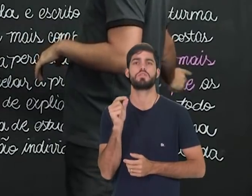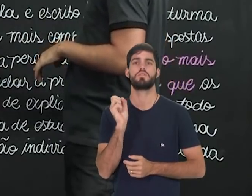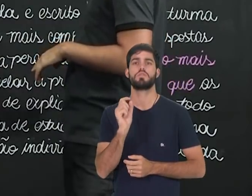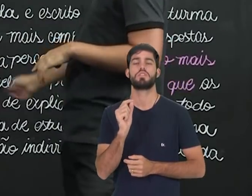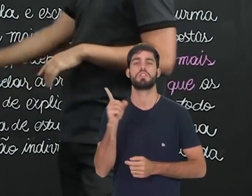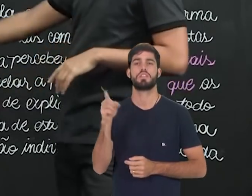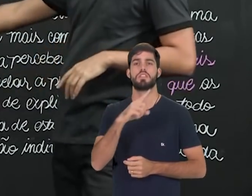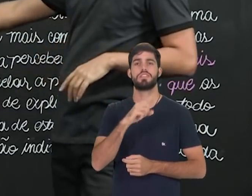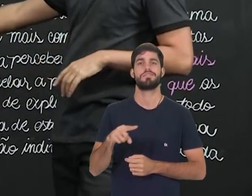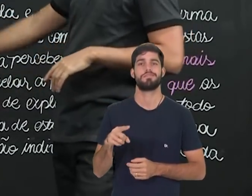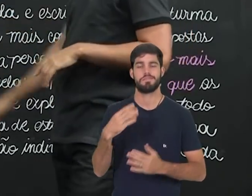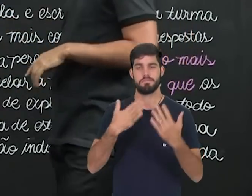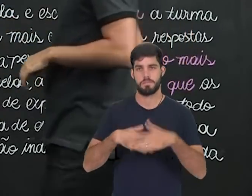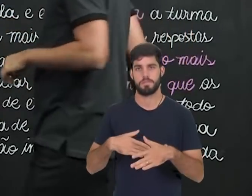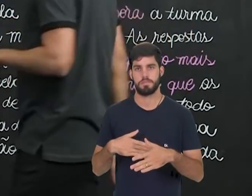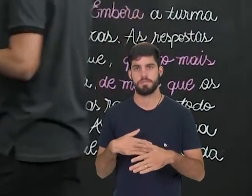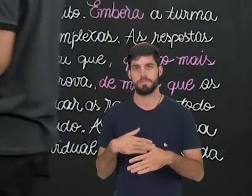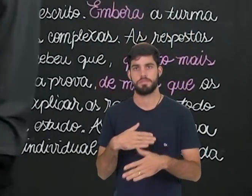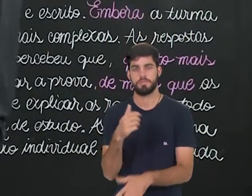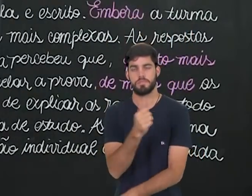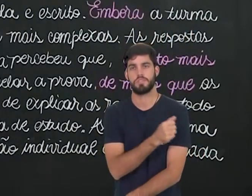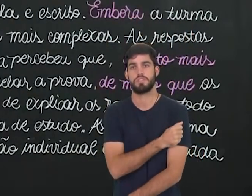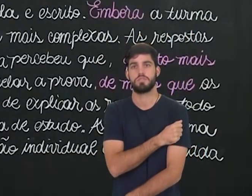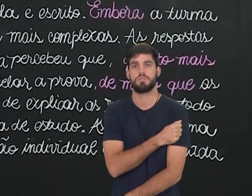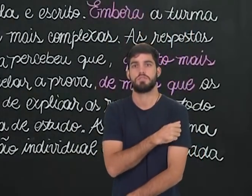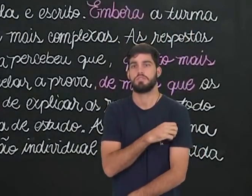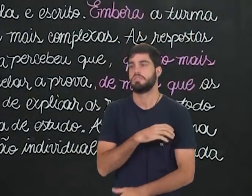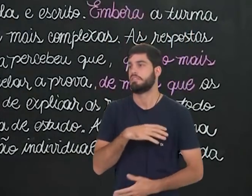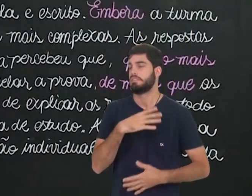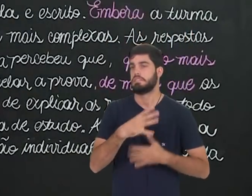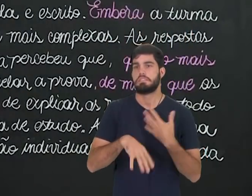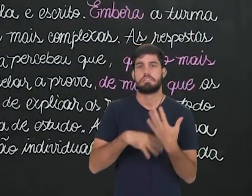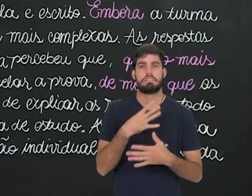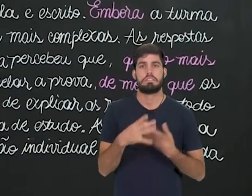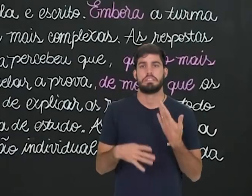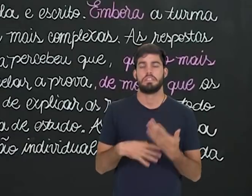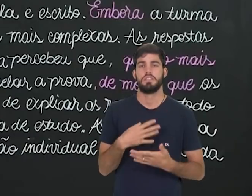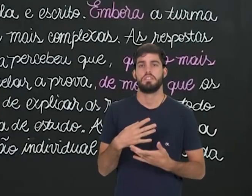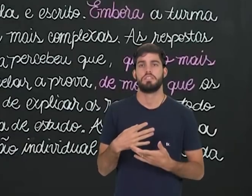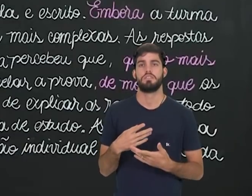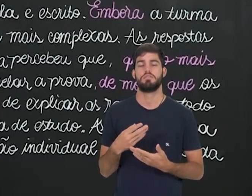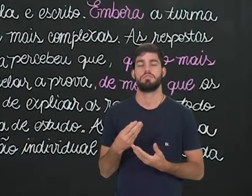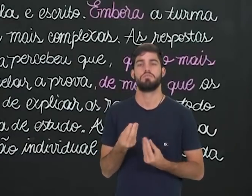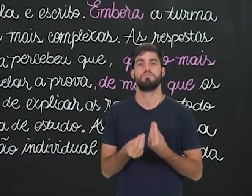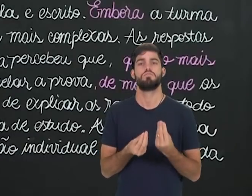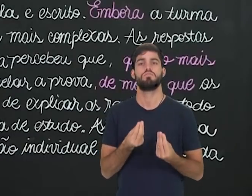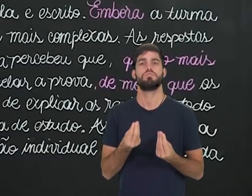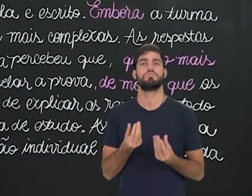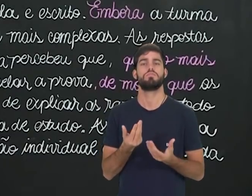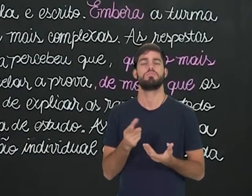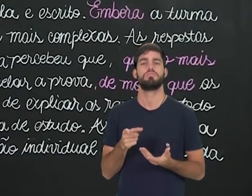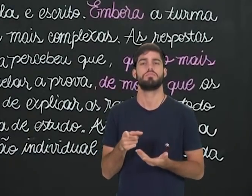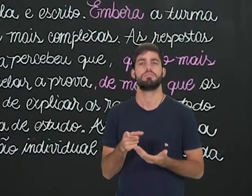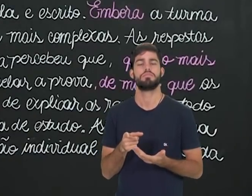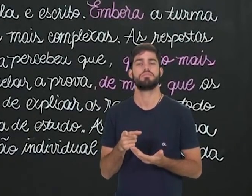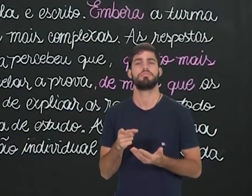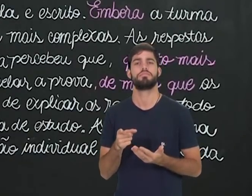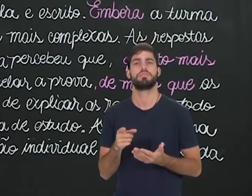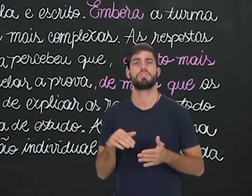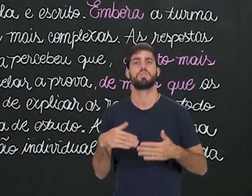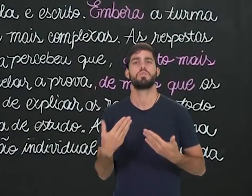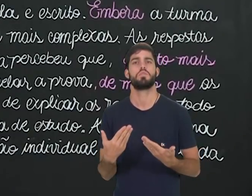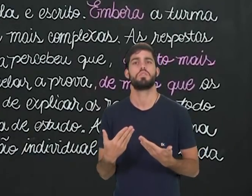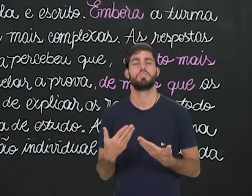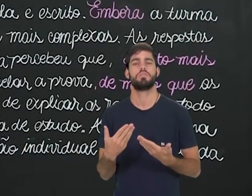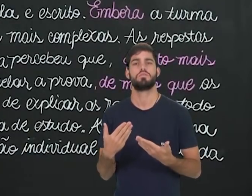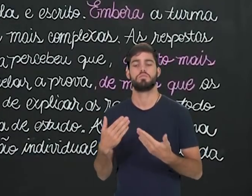prova de modo que os estudantes se revoltaram. De modo que os estudantes se revoltaram, ou seja, qual